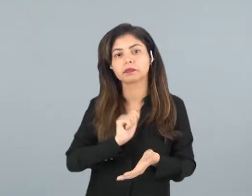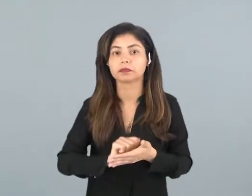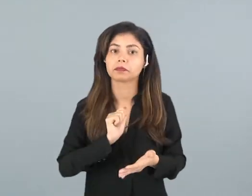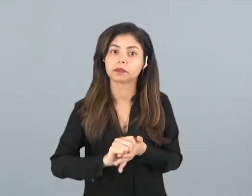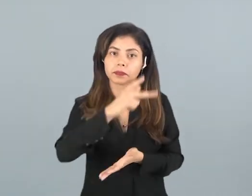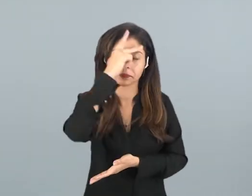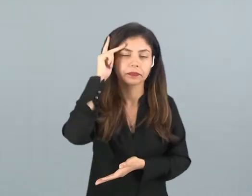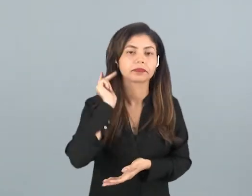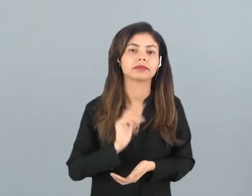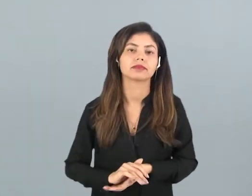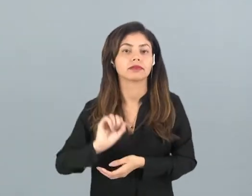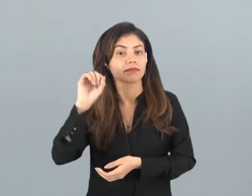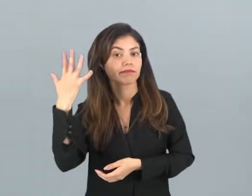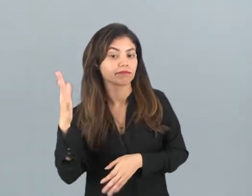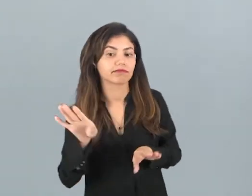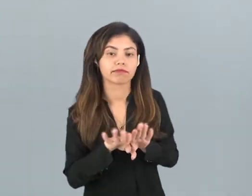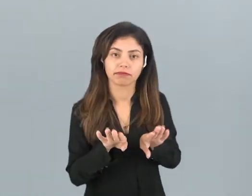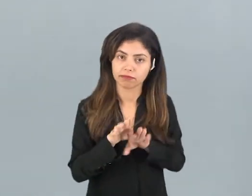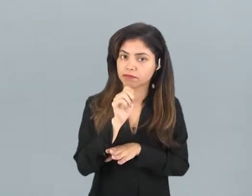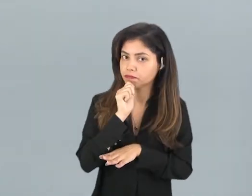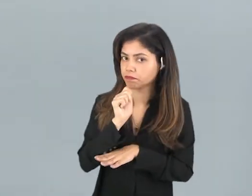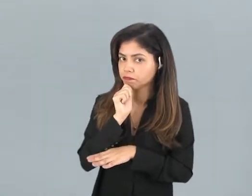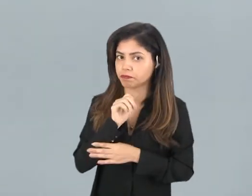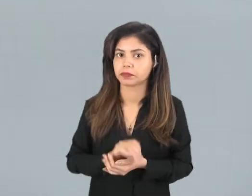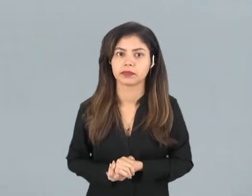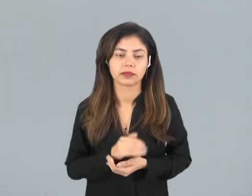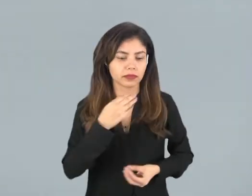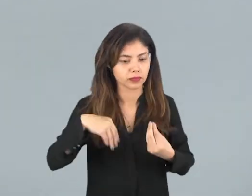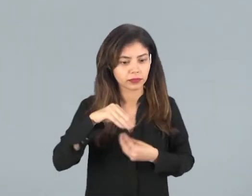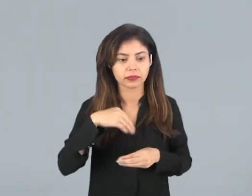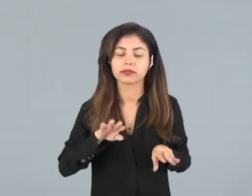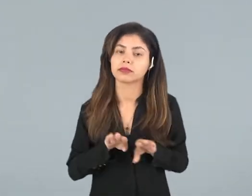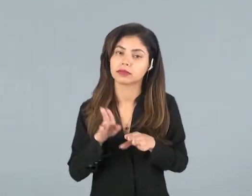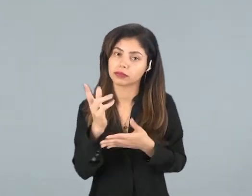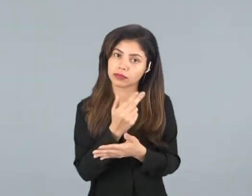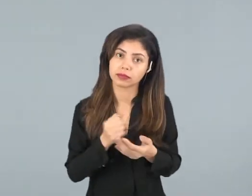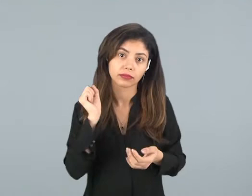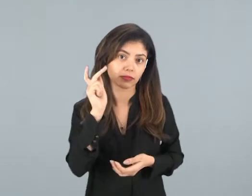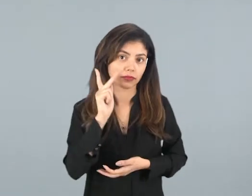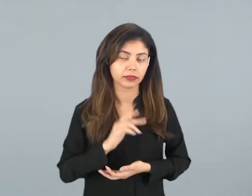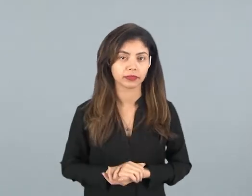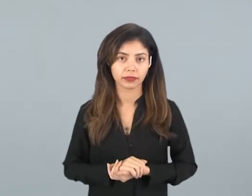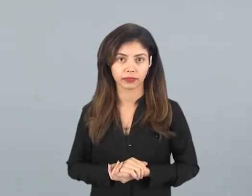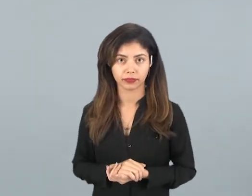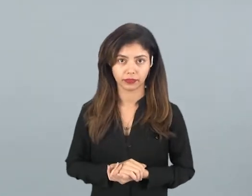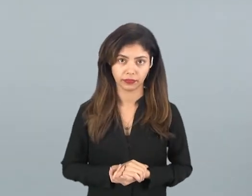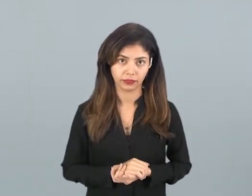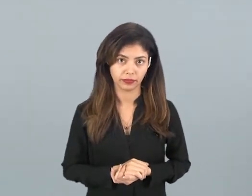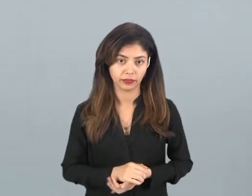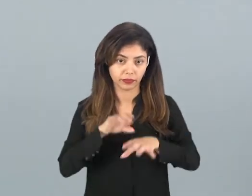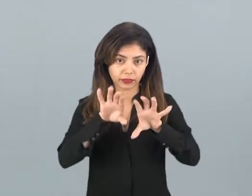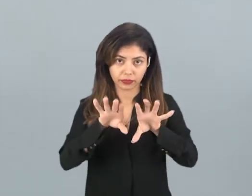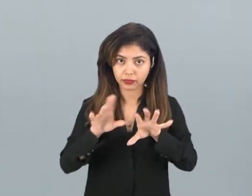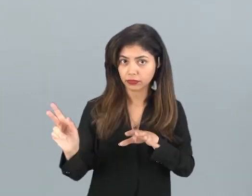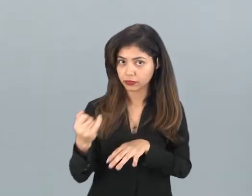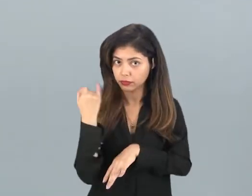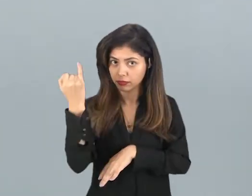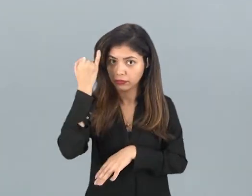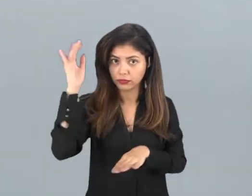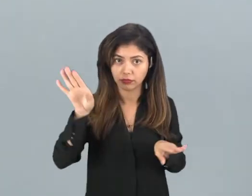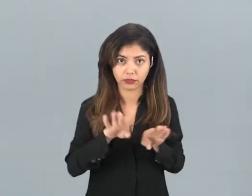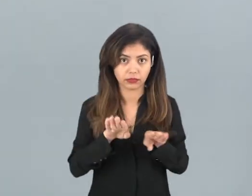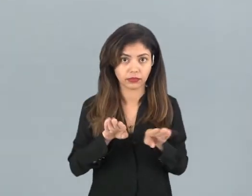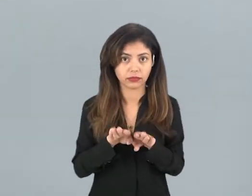uma pessoa, no caso aí de um artista, né? Envolvendo artes, ok? Então essa é a importância da gente